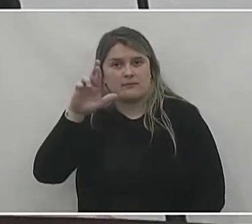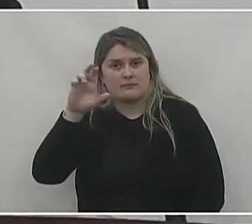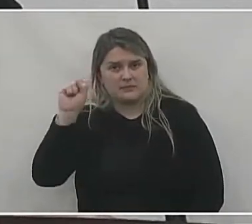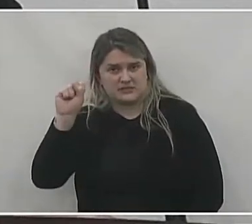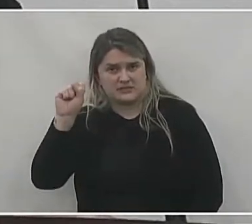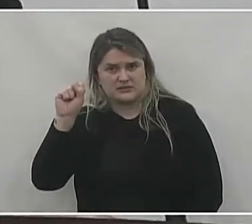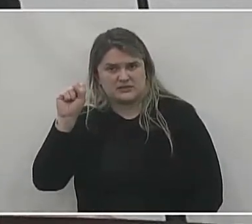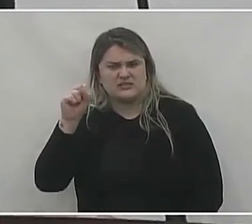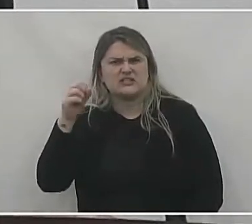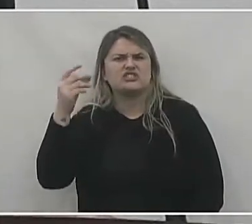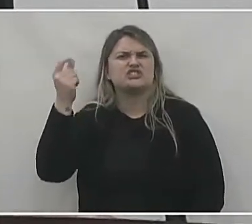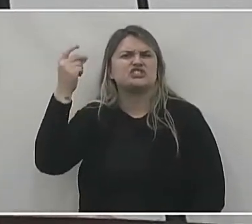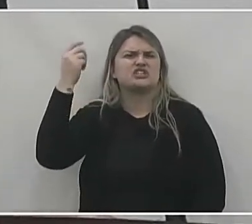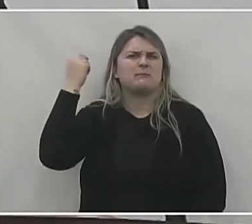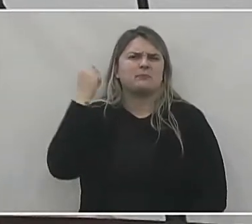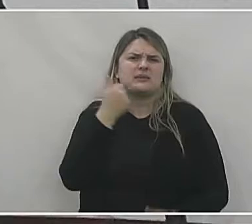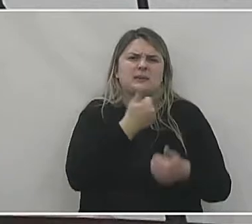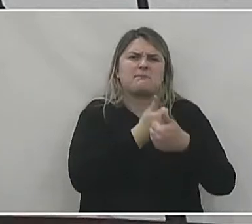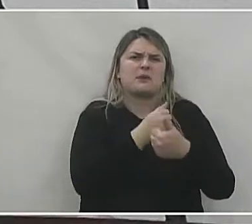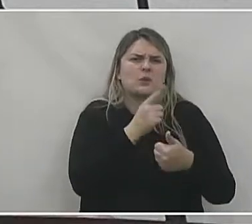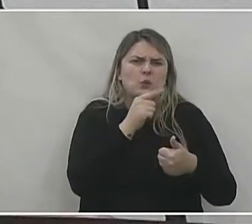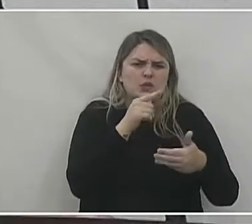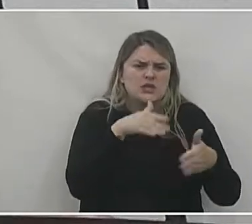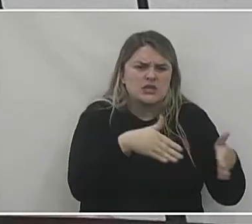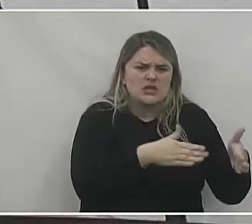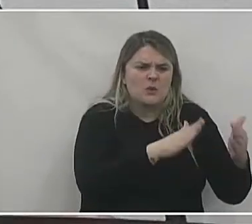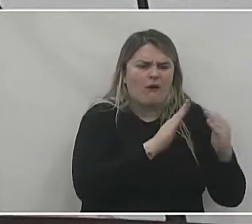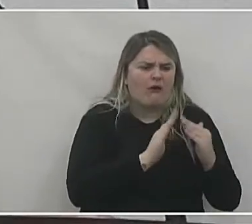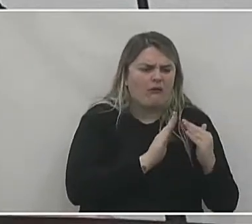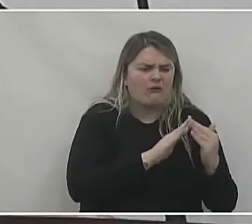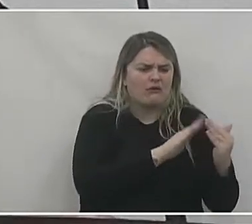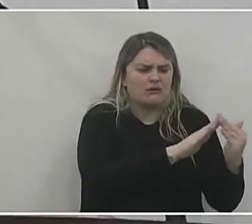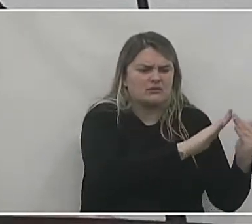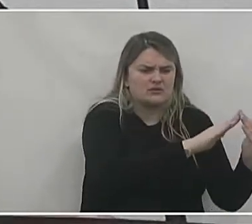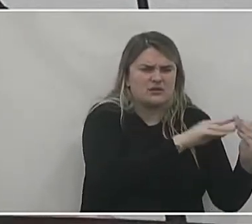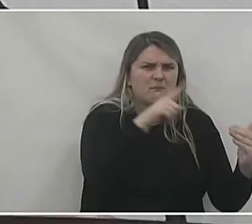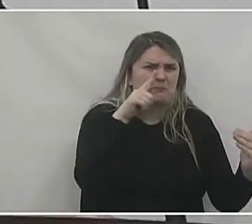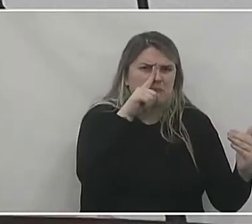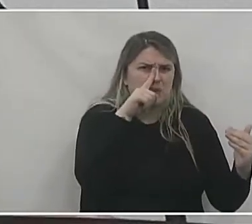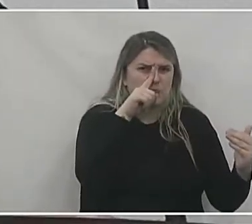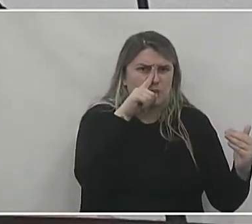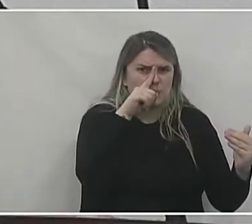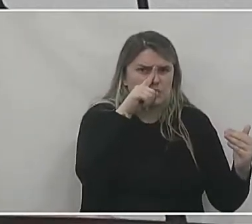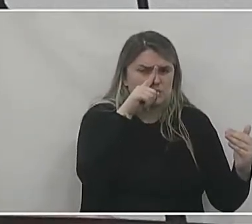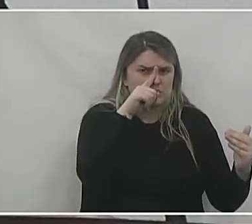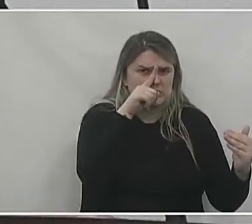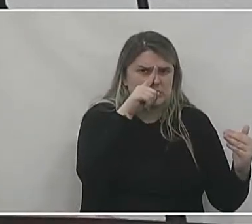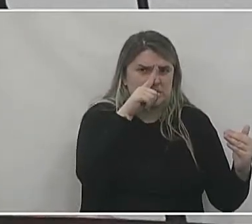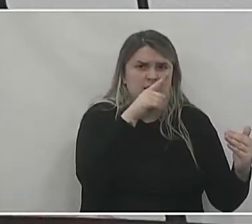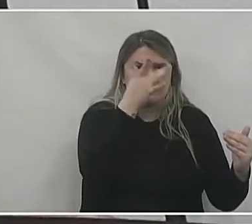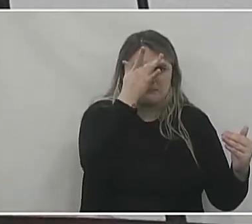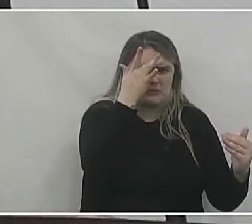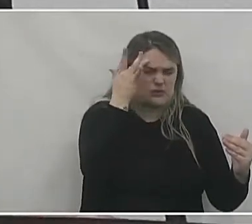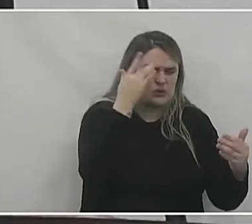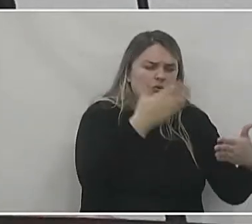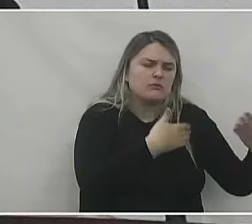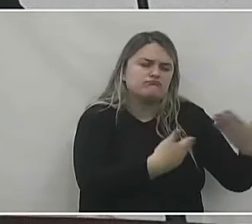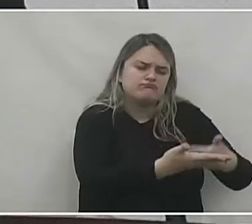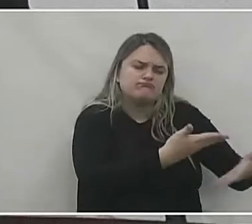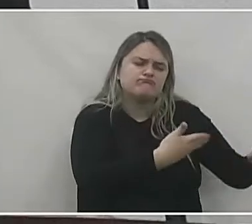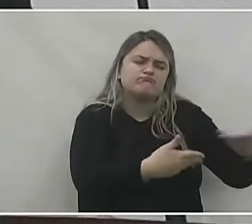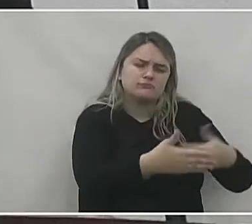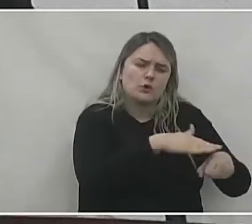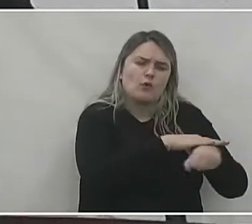daquele rio ali era cheia de casas e as pessoas foram tiradas ali, não foram nem tiradas, foi numa